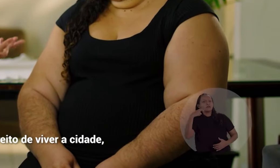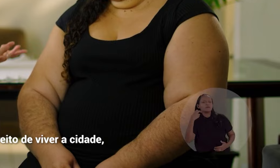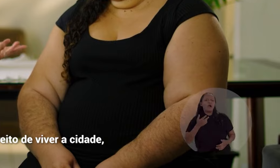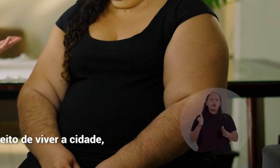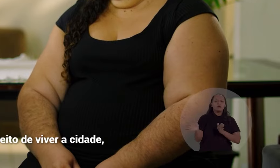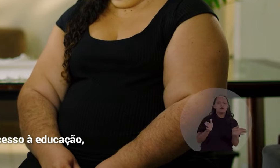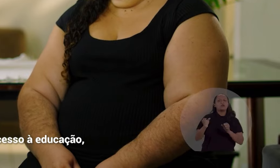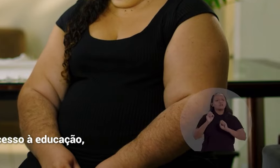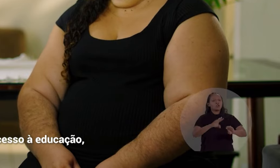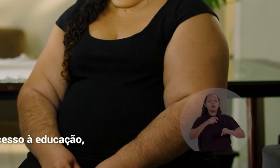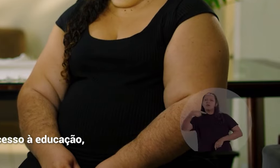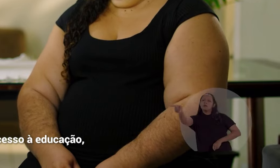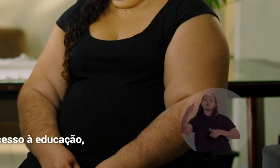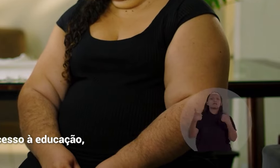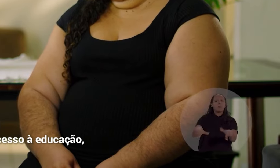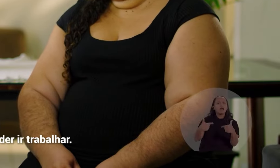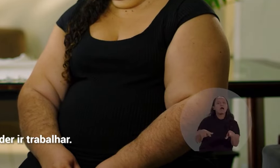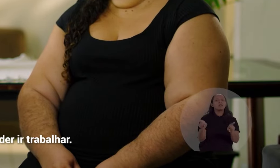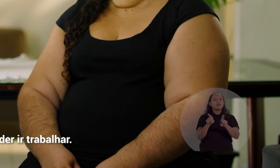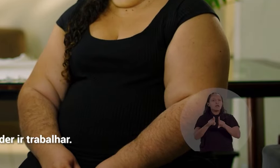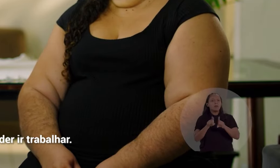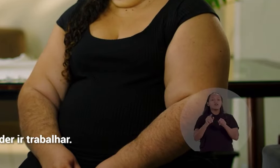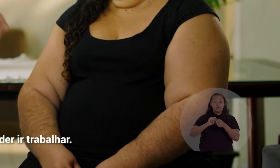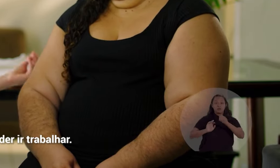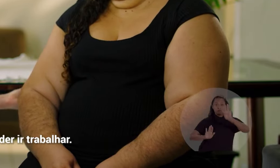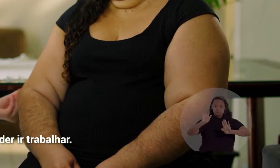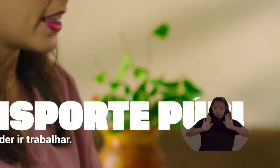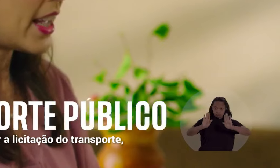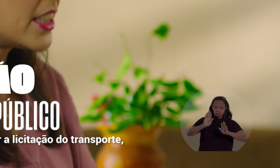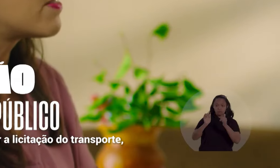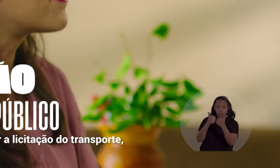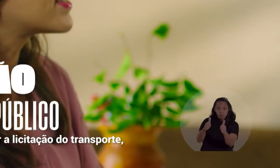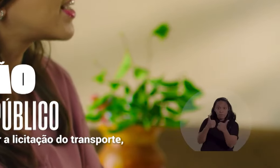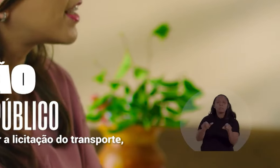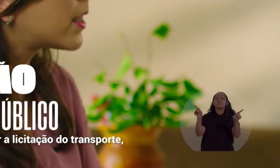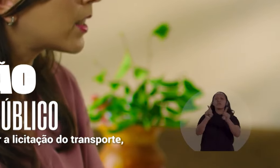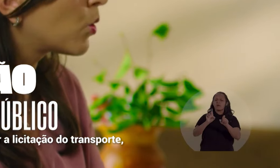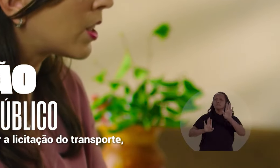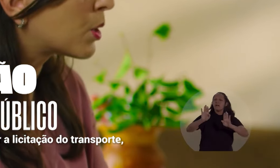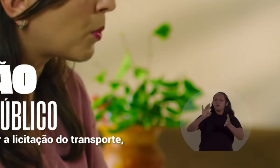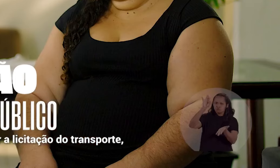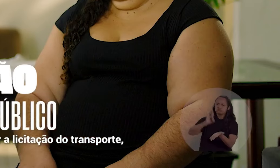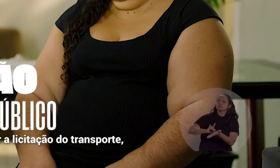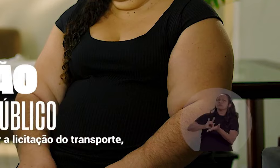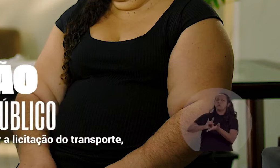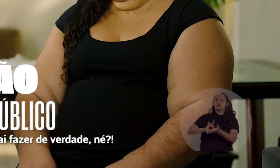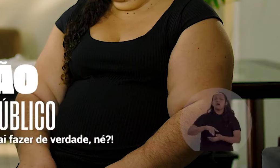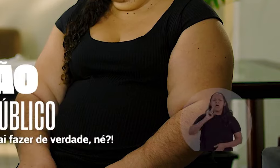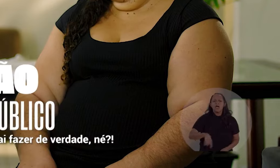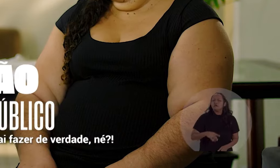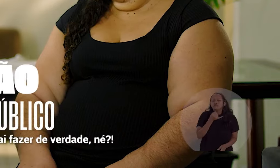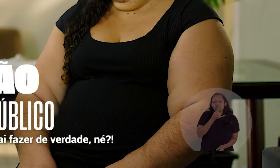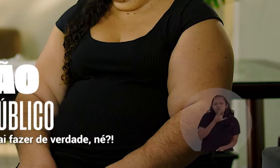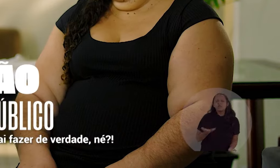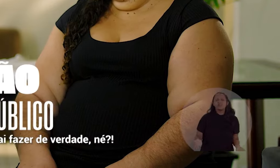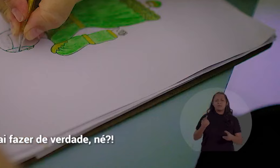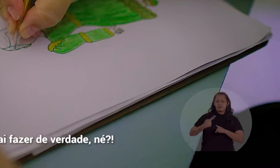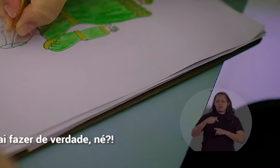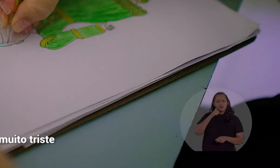viver a cidade, de ter acesso à educação, de poder ir trabalhar. A gente vai fazer a licitação do transporte, mas a gente vai fazer